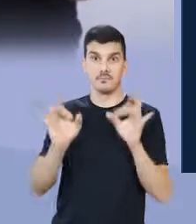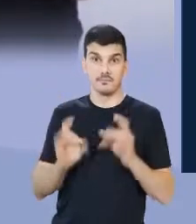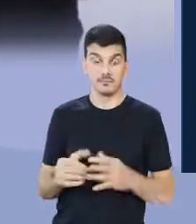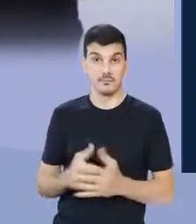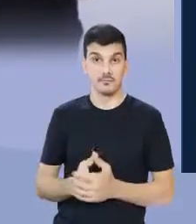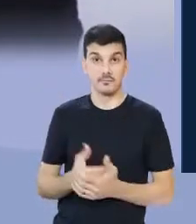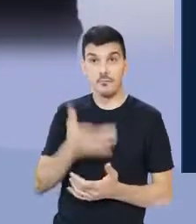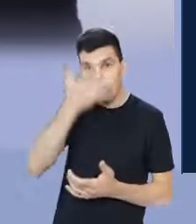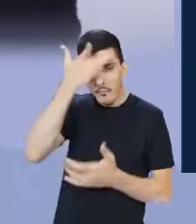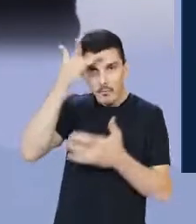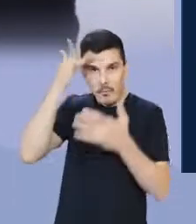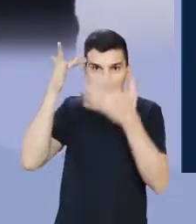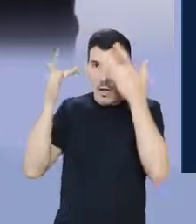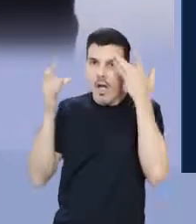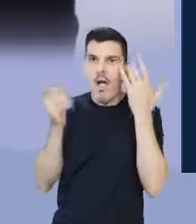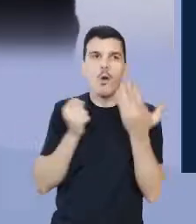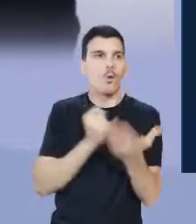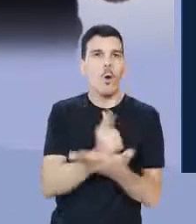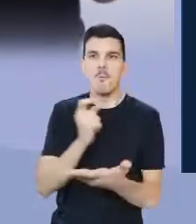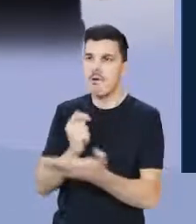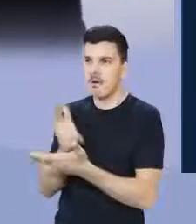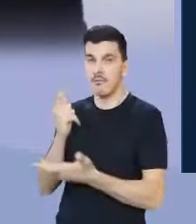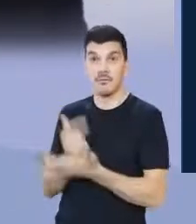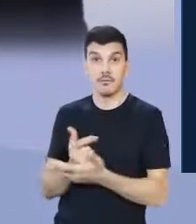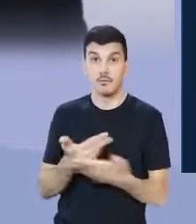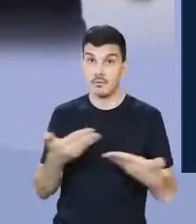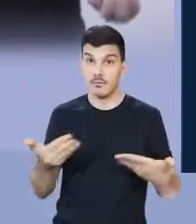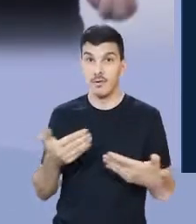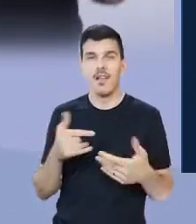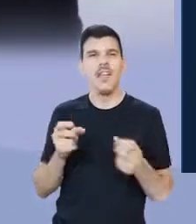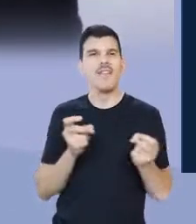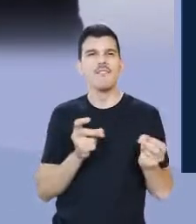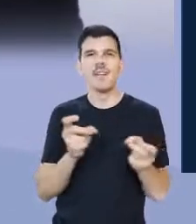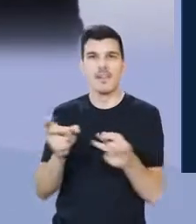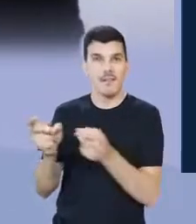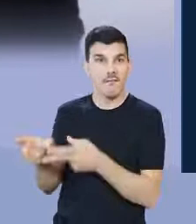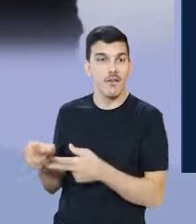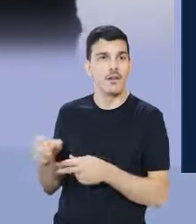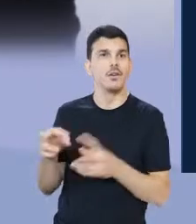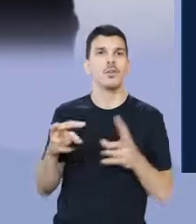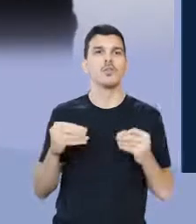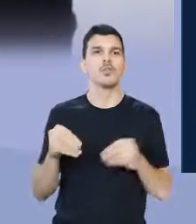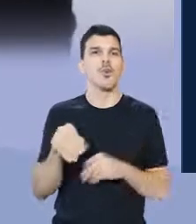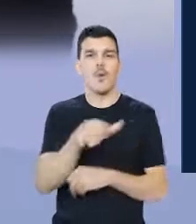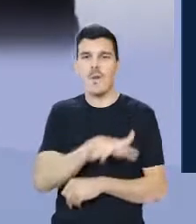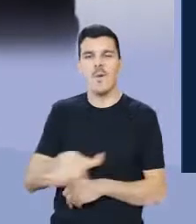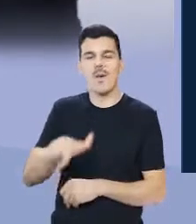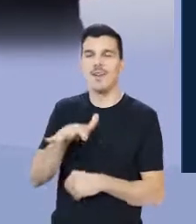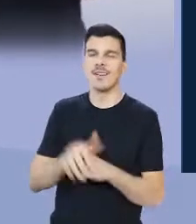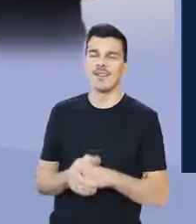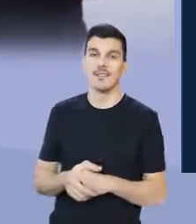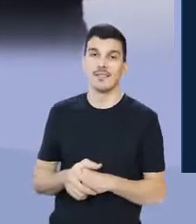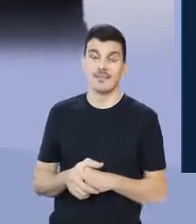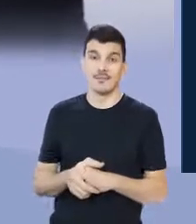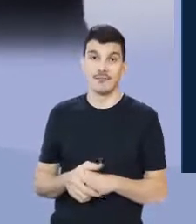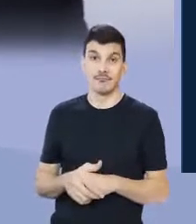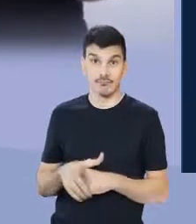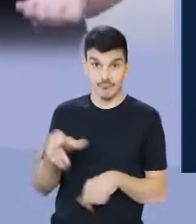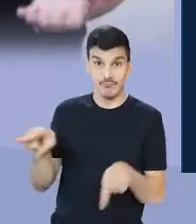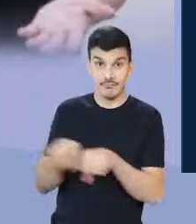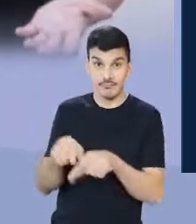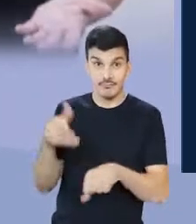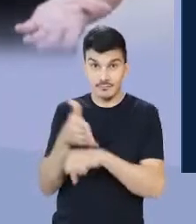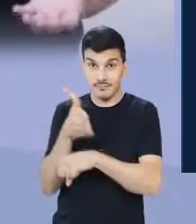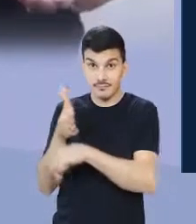preciosa. As pessoas compravam essas produções que eram vendidas em todos os lugares. Além